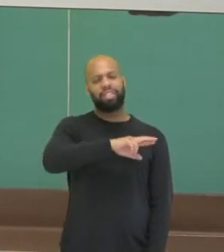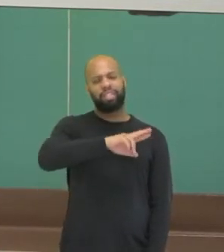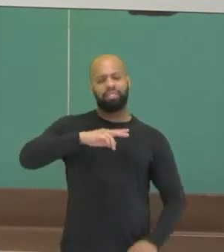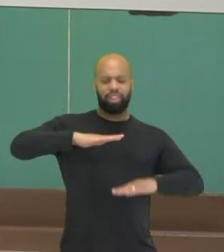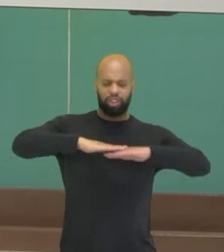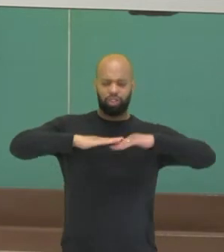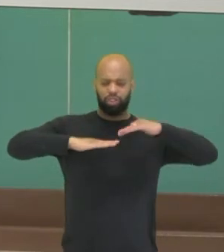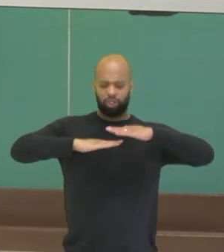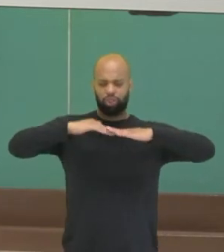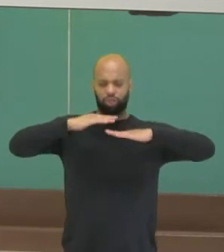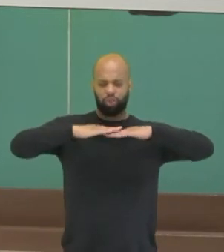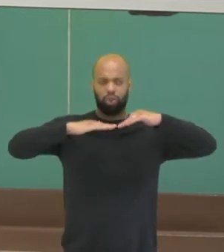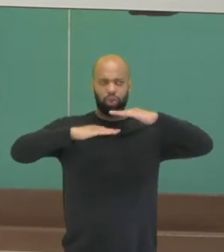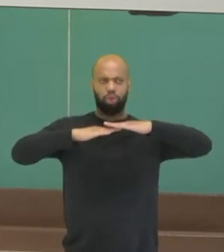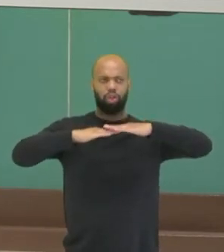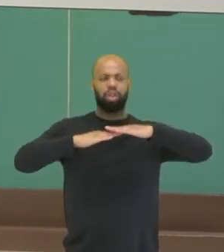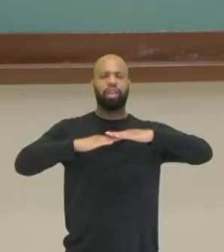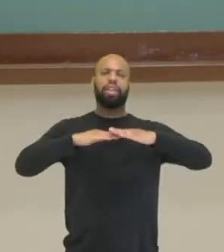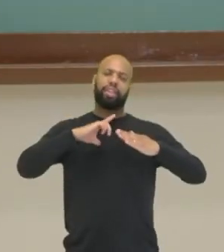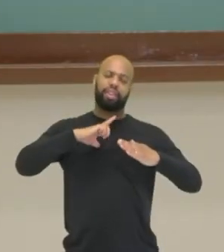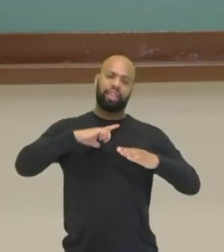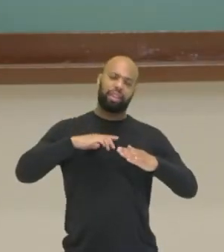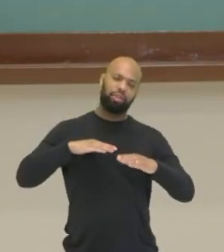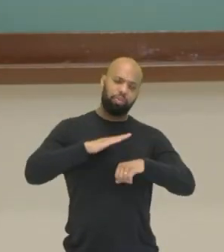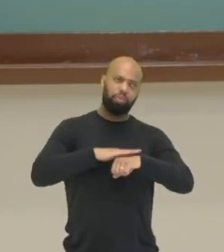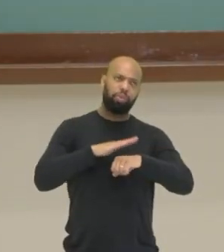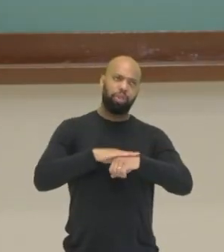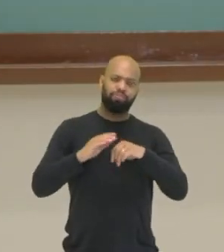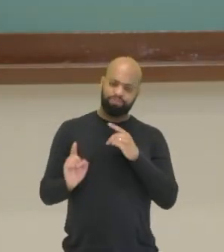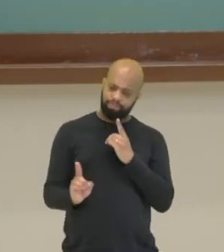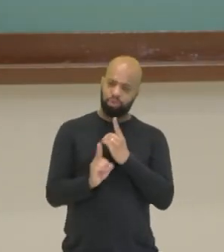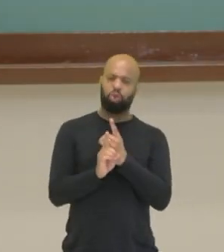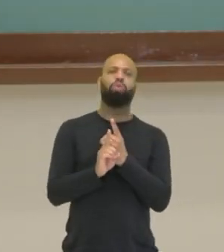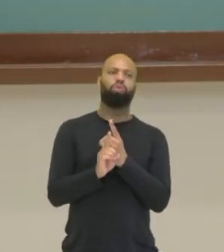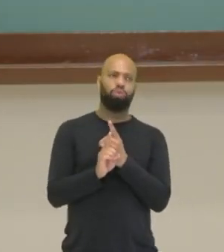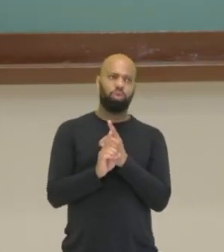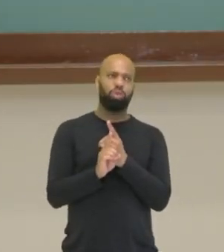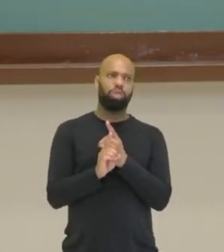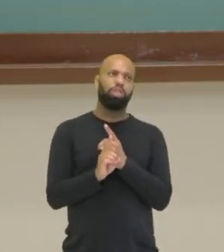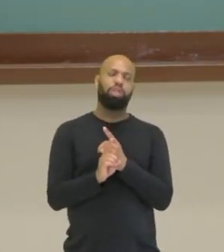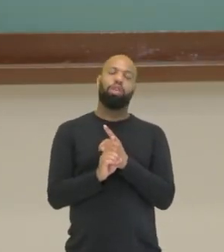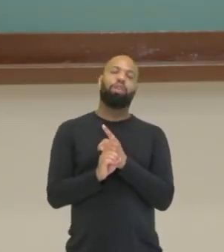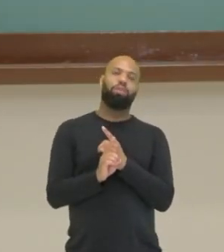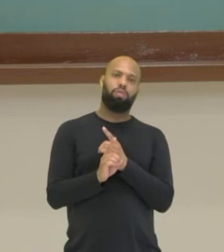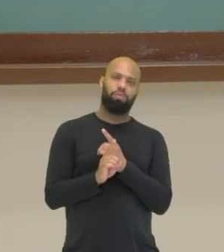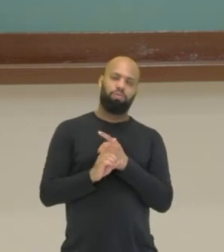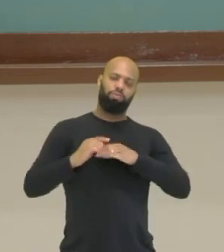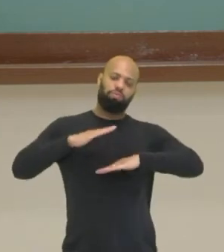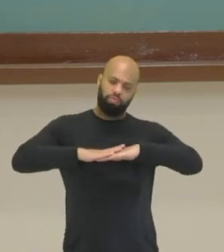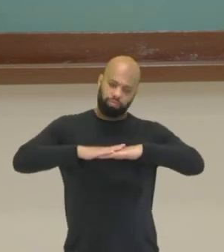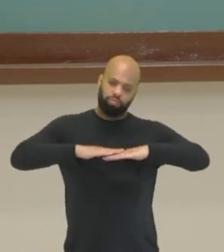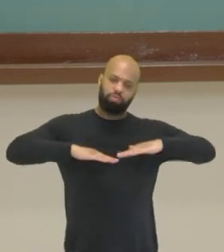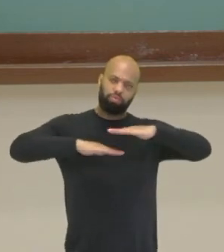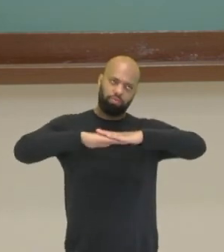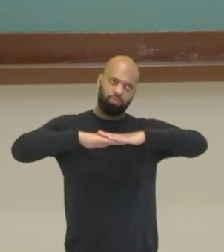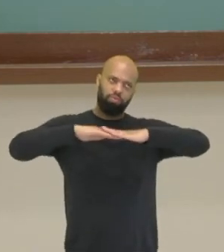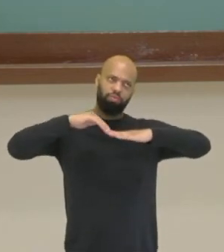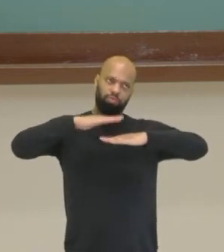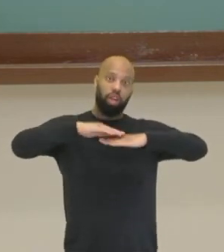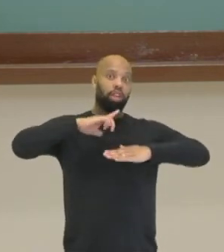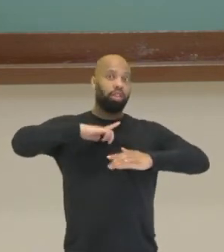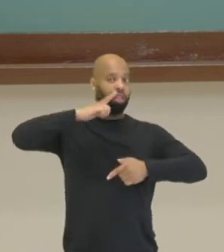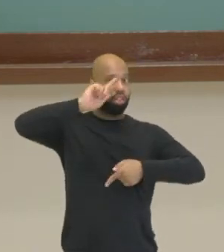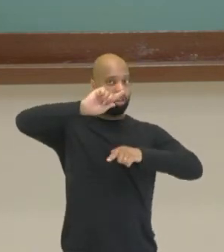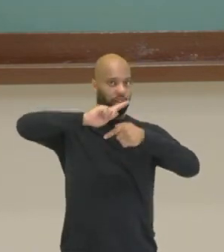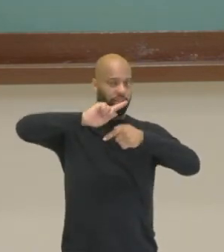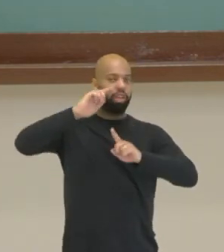até que eles se encontram nessa conexão, a gravidade faz o restante do trabalho. E impressionantemente depois vai fazendo outros arcos